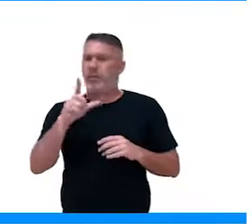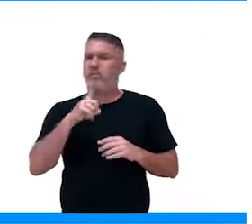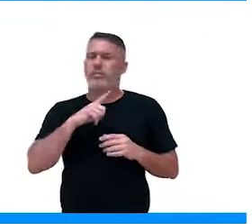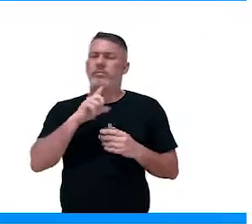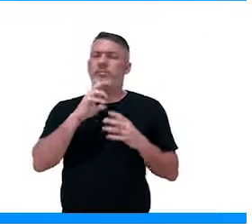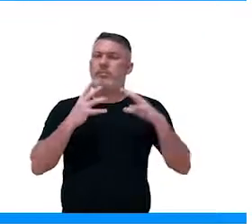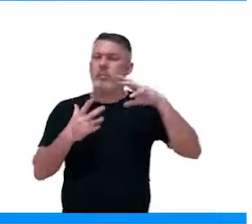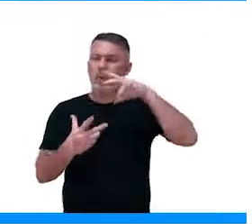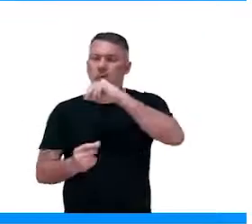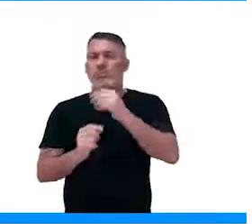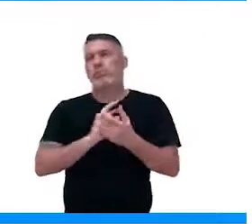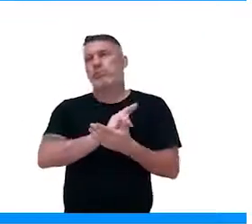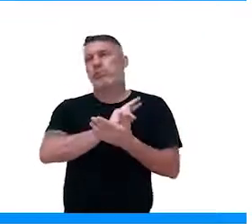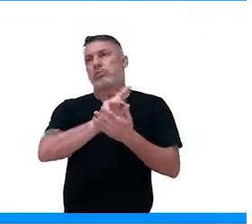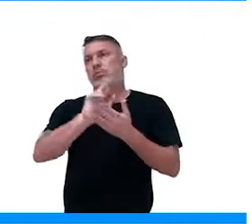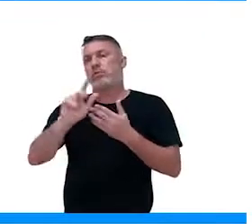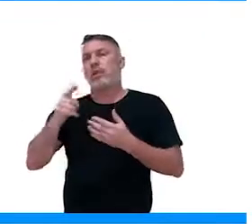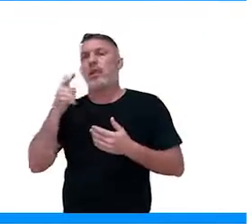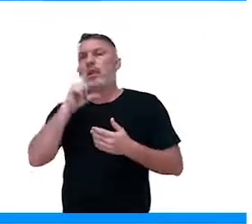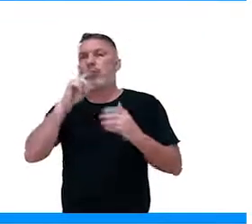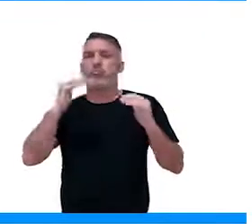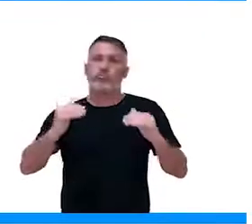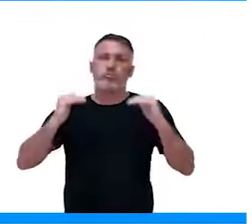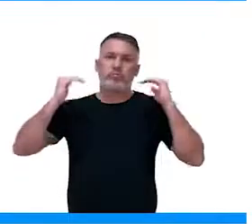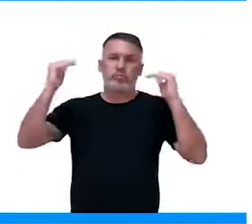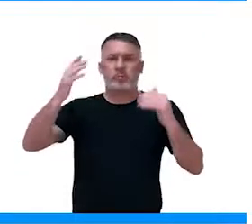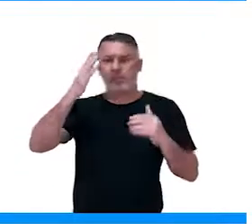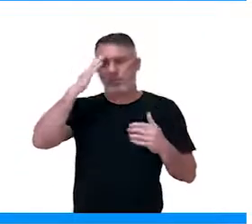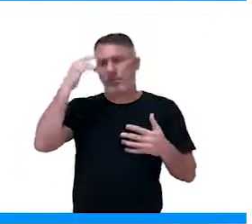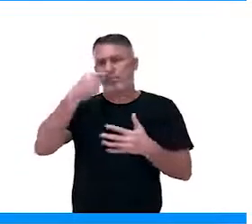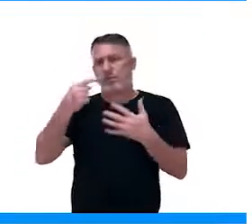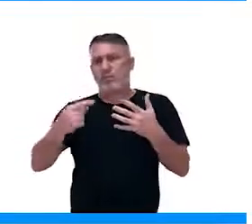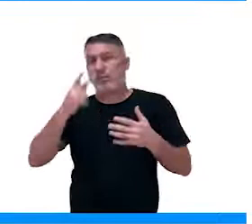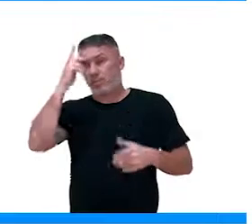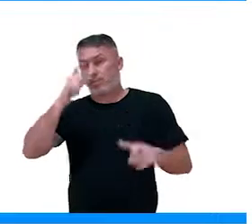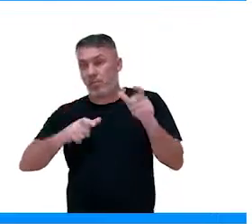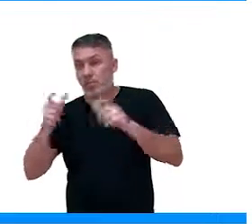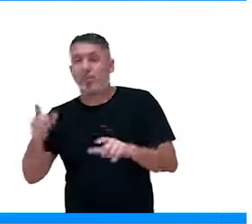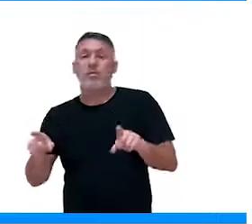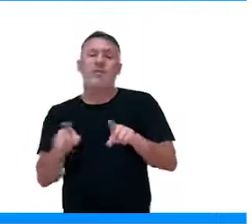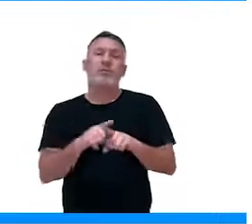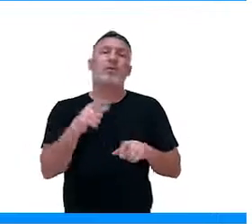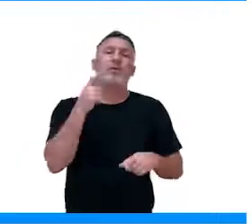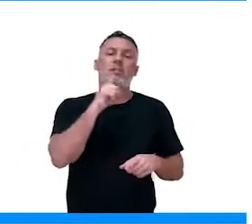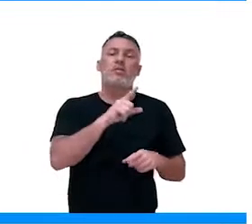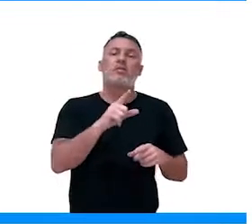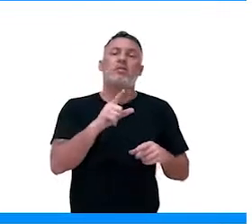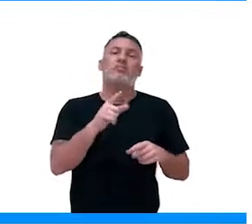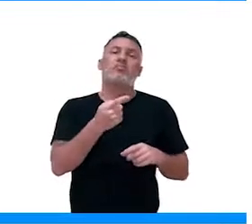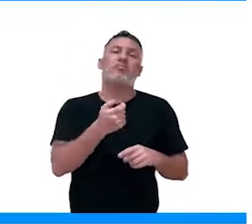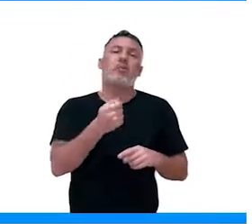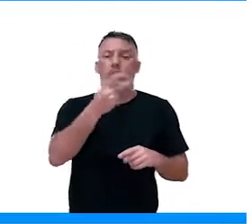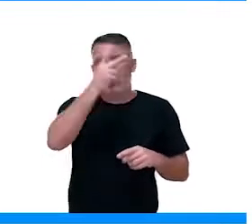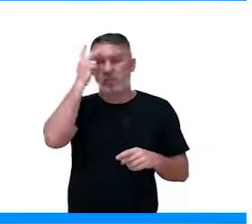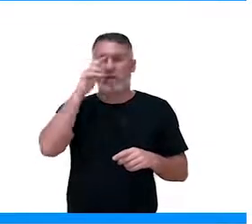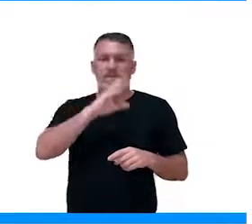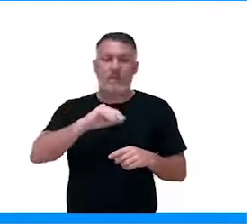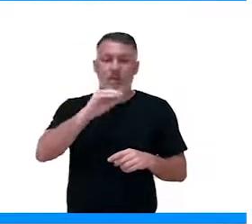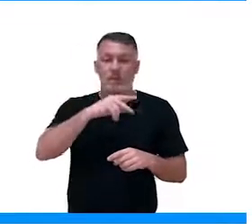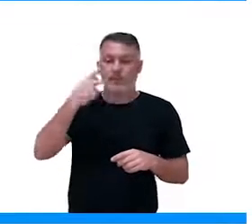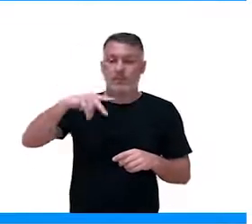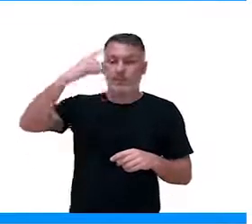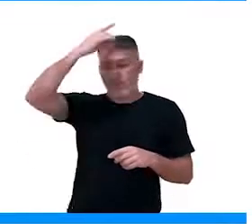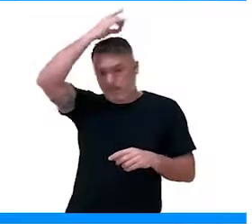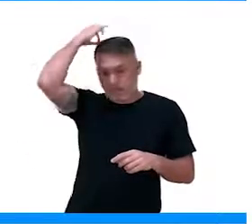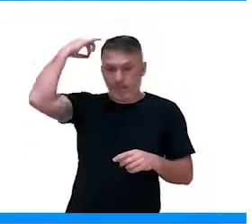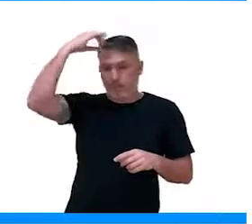tem várias línguas no mundo, línguas majoritárias, faladas por muitas pessoas, e línguas minoritárias, faladas por poucas pessoas.